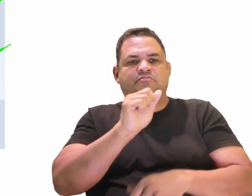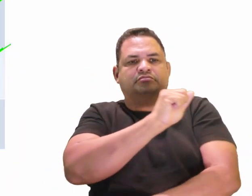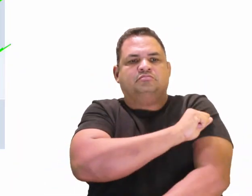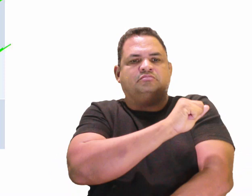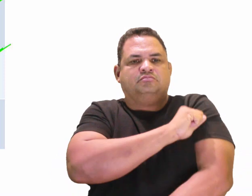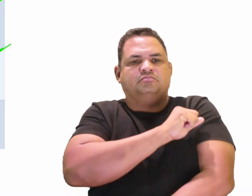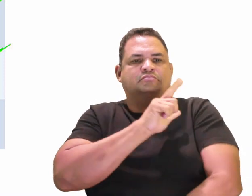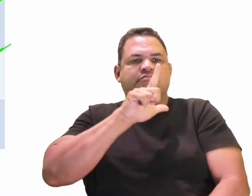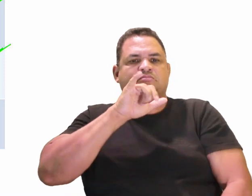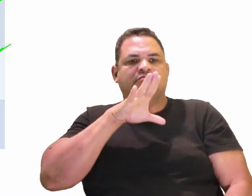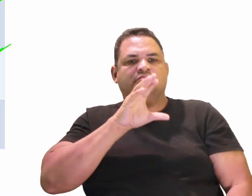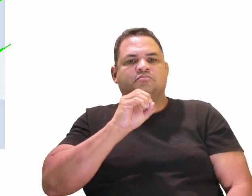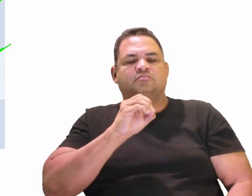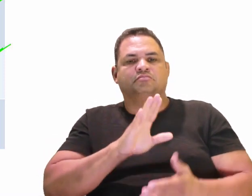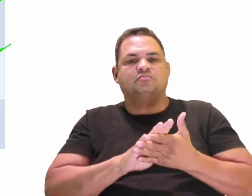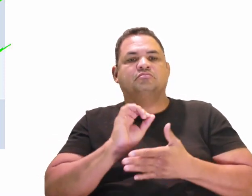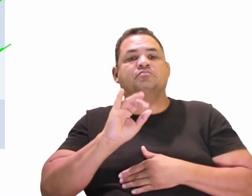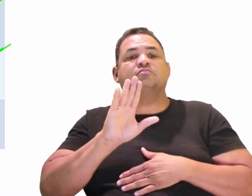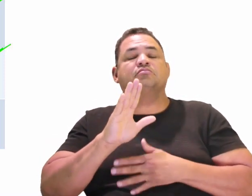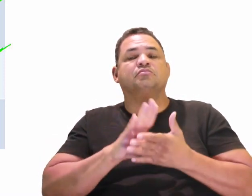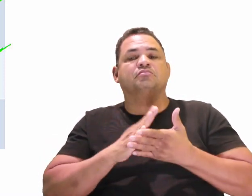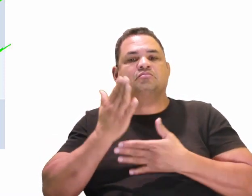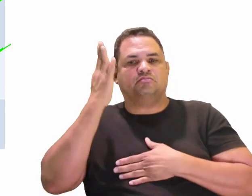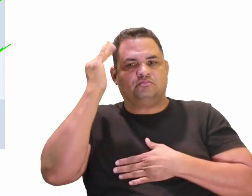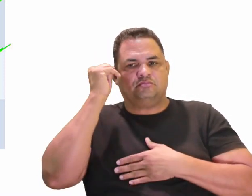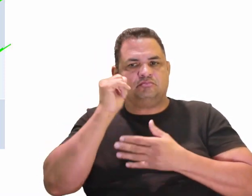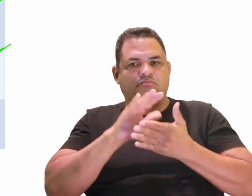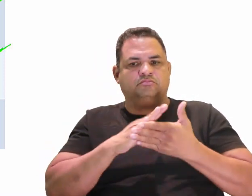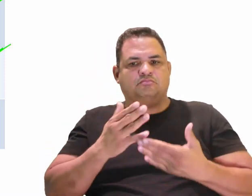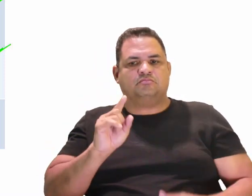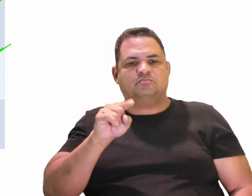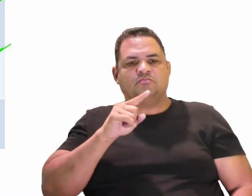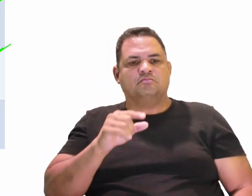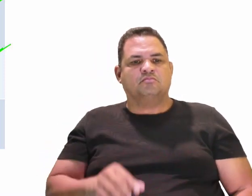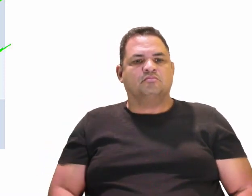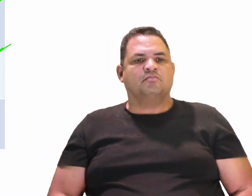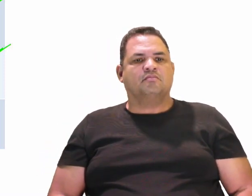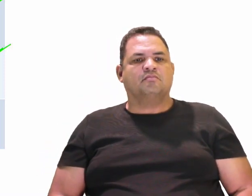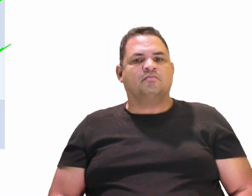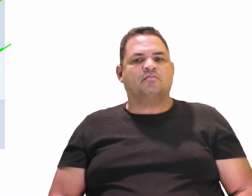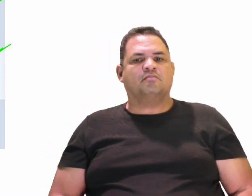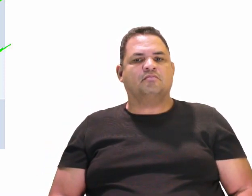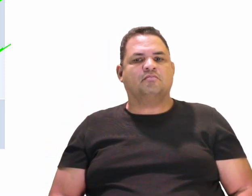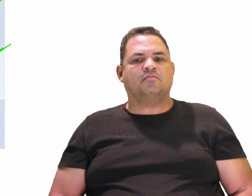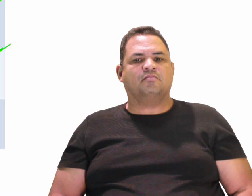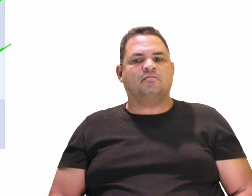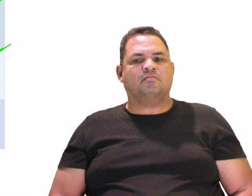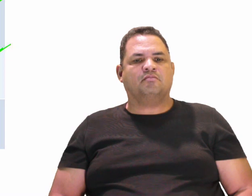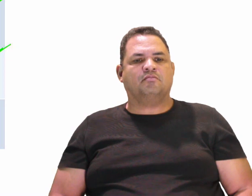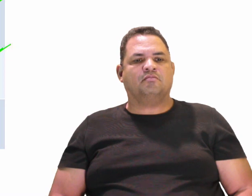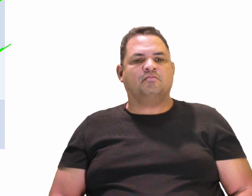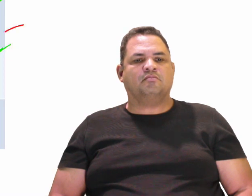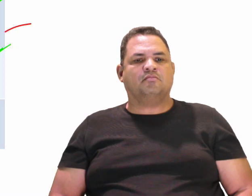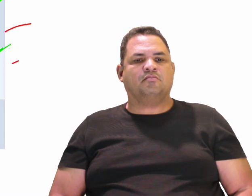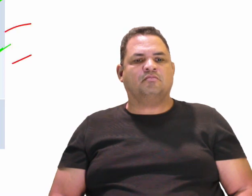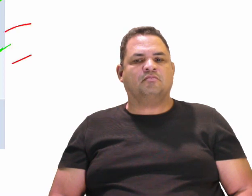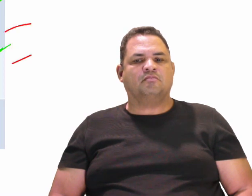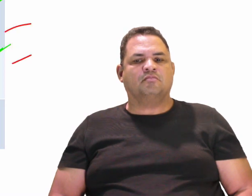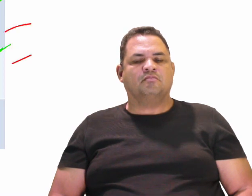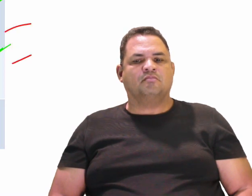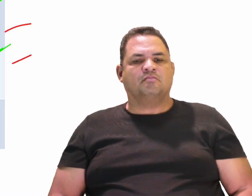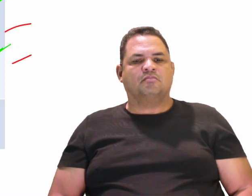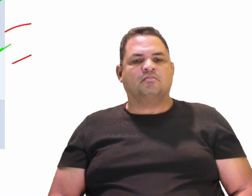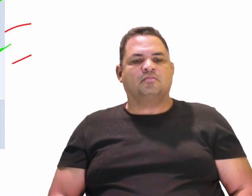escreva em inglês o que ele sabe e não sabe fazer. Então, a gente tem aqui 2x, dizendo que ele não sabe, mais o terceiro, e 2 coisas que ele